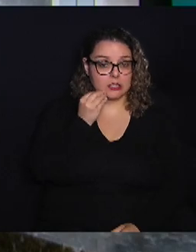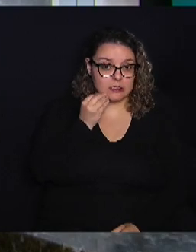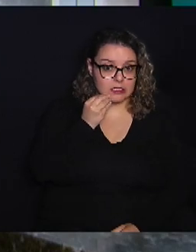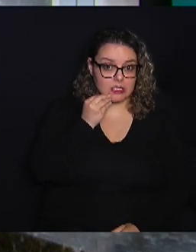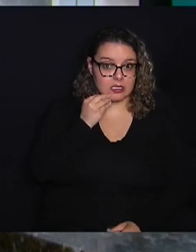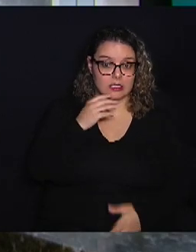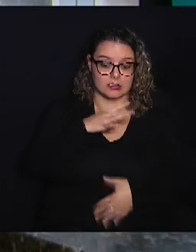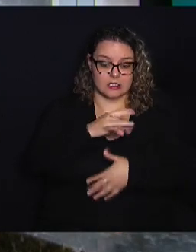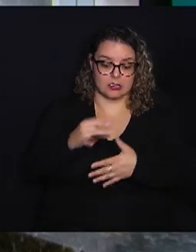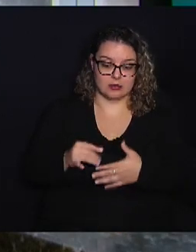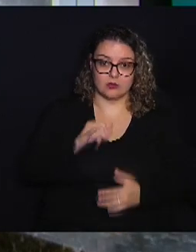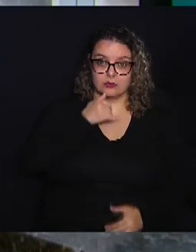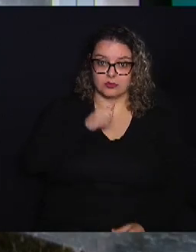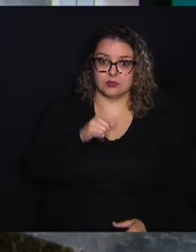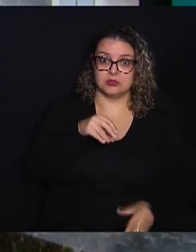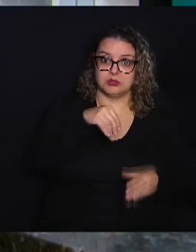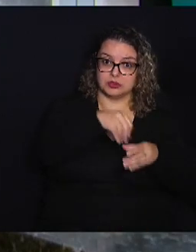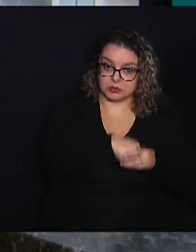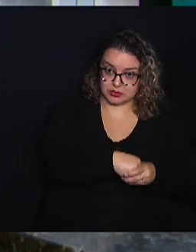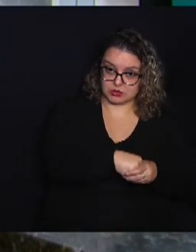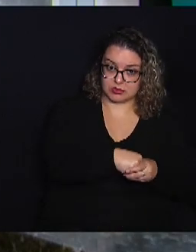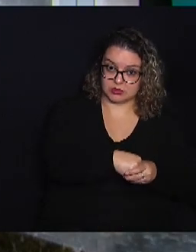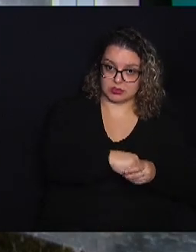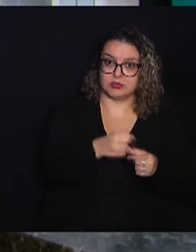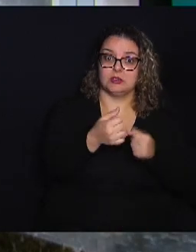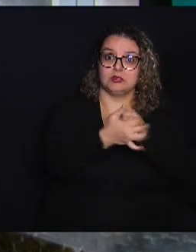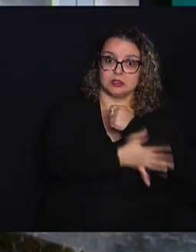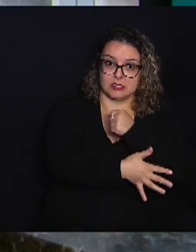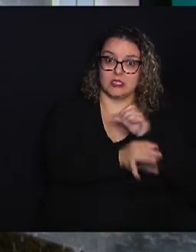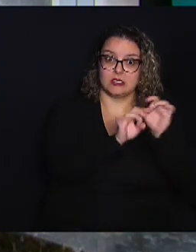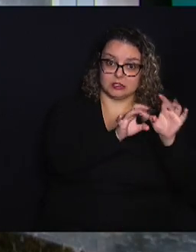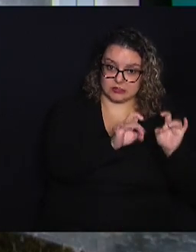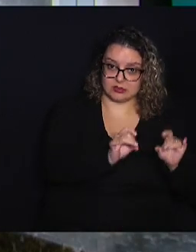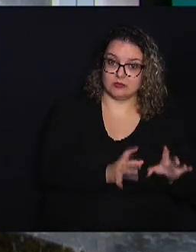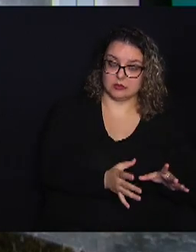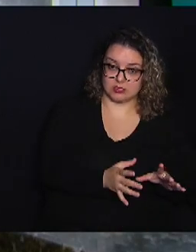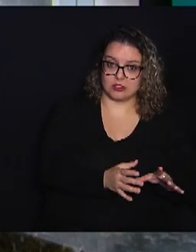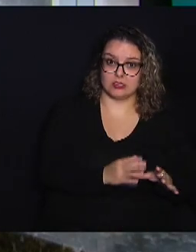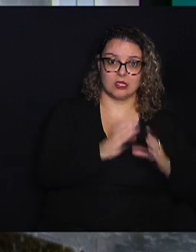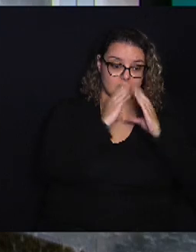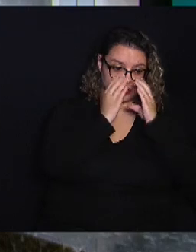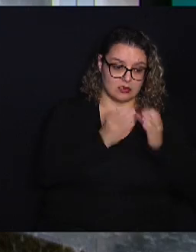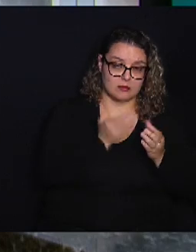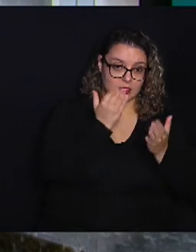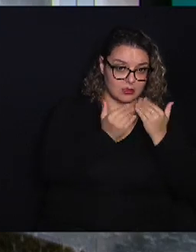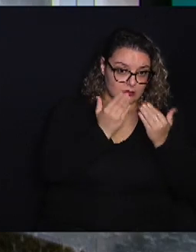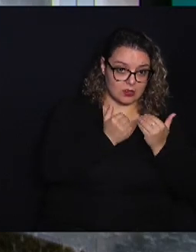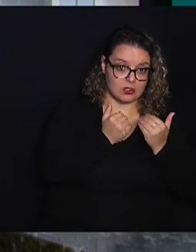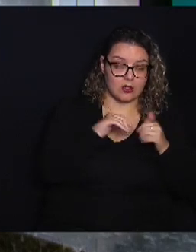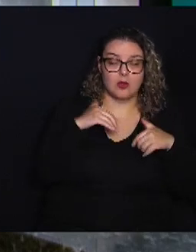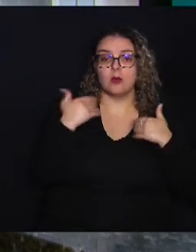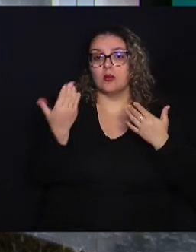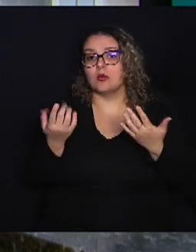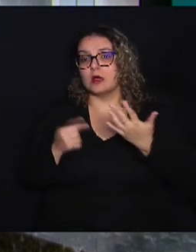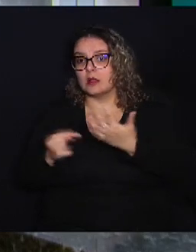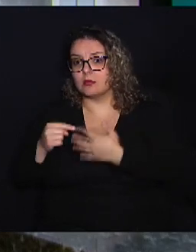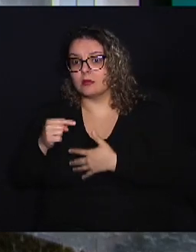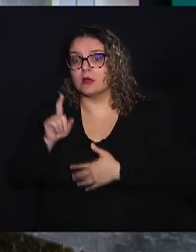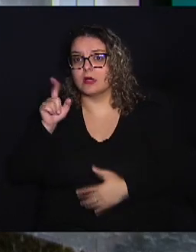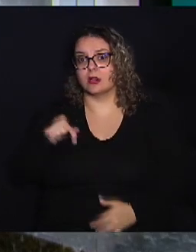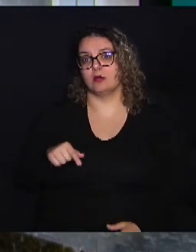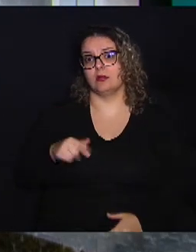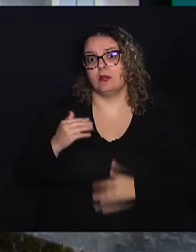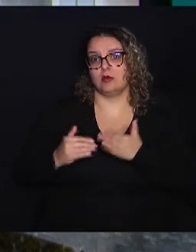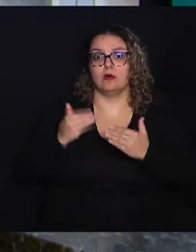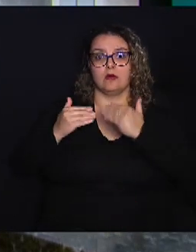compostos energéticos que estavam presentes naquelas fezes especiais lá que a capivara consome, quais desses compostos eram